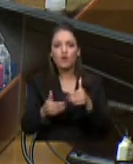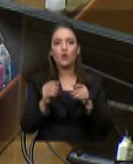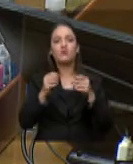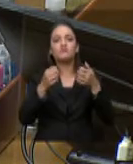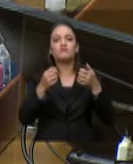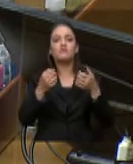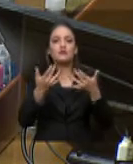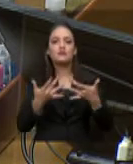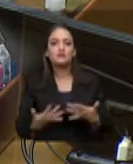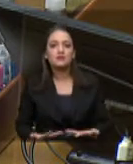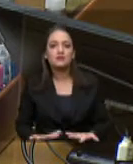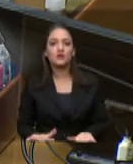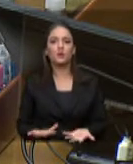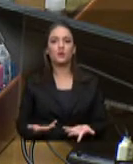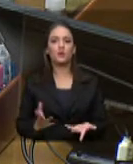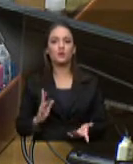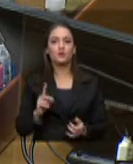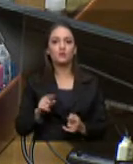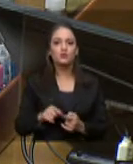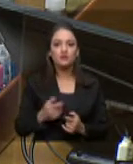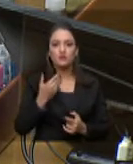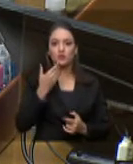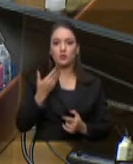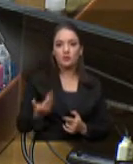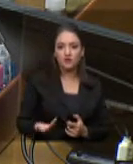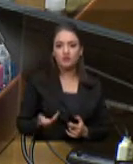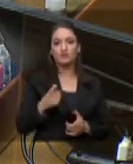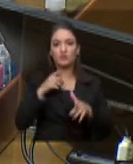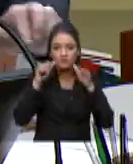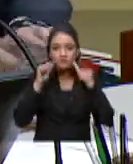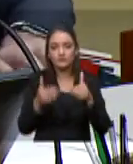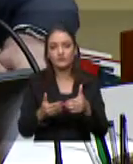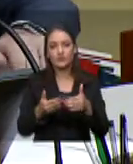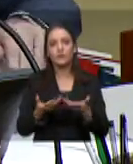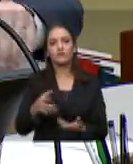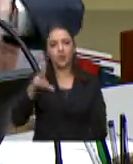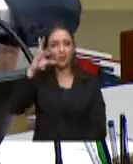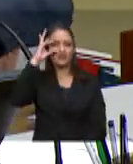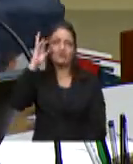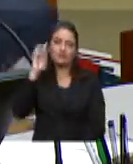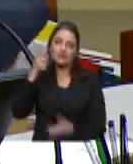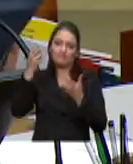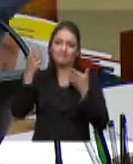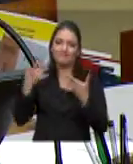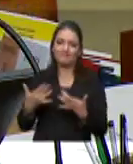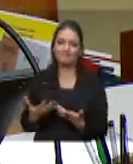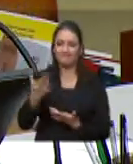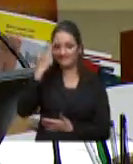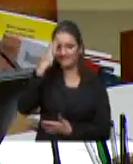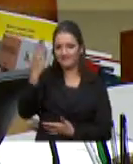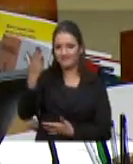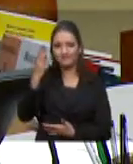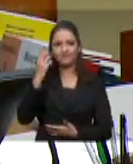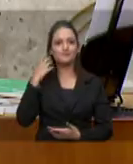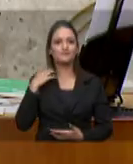argumentação quanto o pedido formulado. Então era só esse esclarecimento que eu queria fazer. É exatamente isso. Então está ótimo.